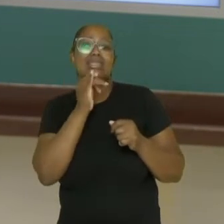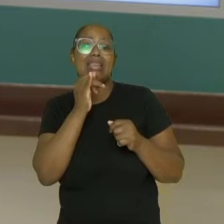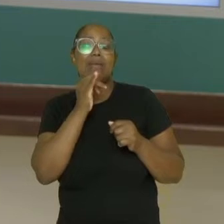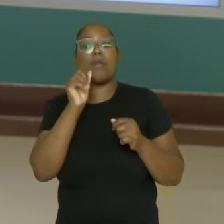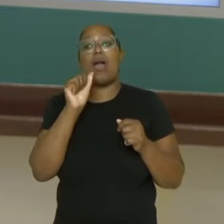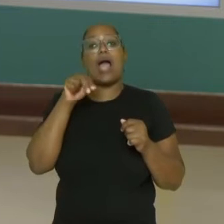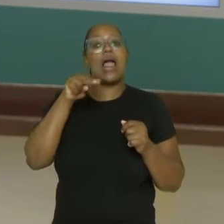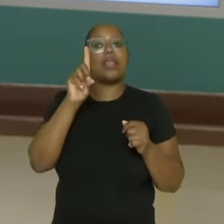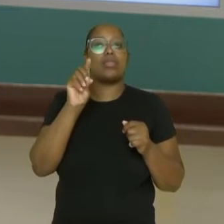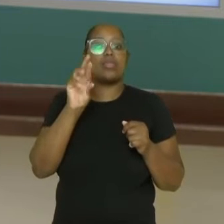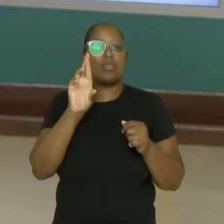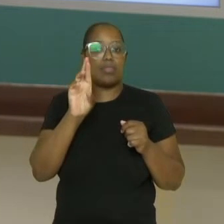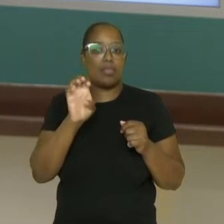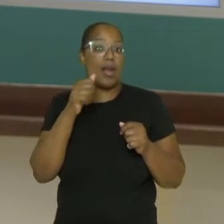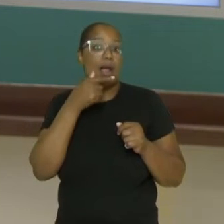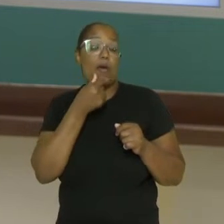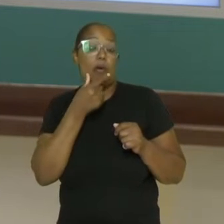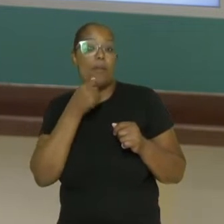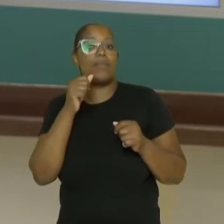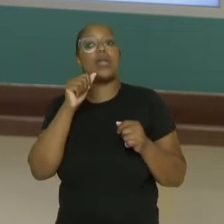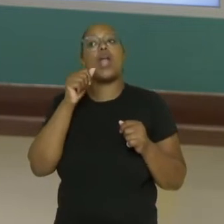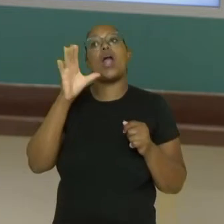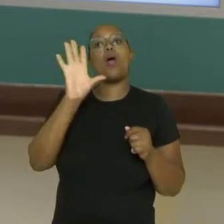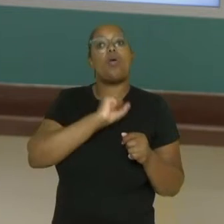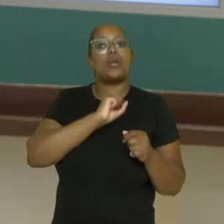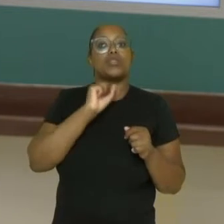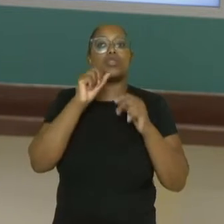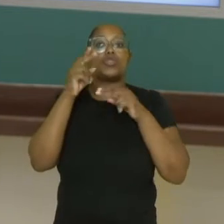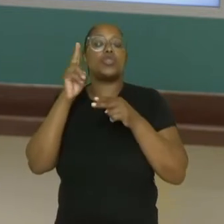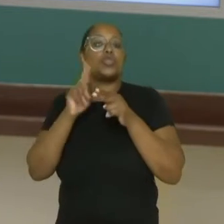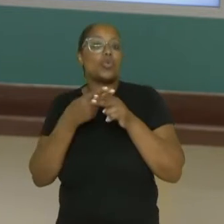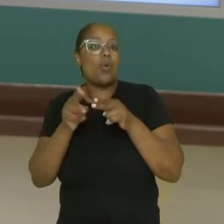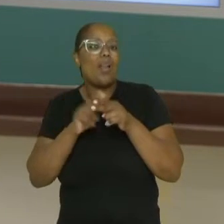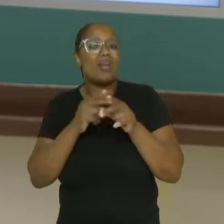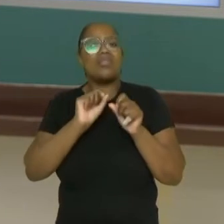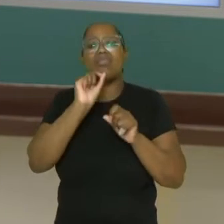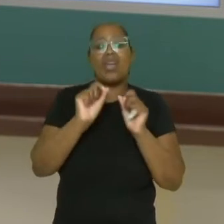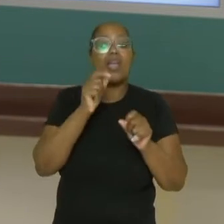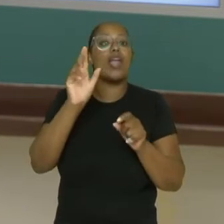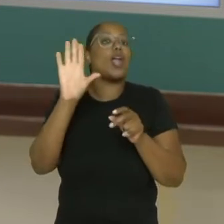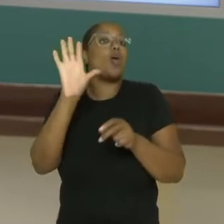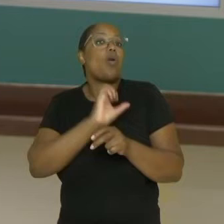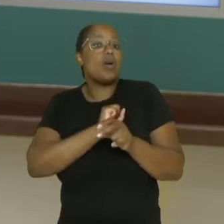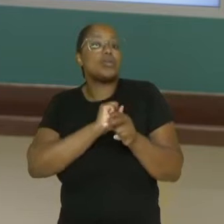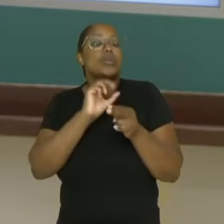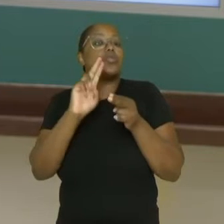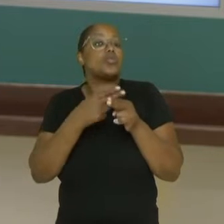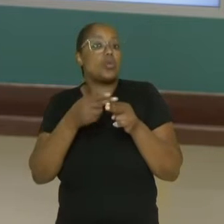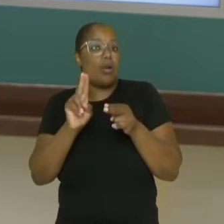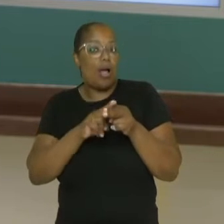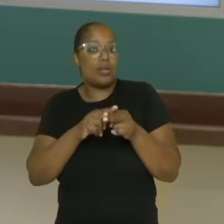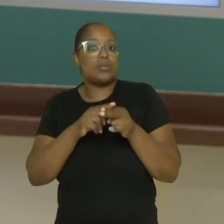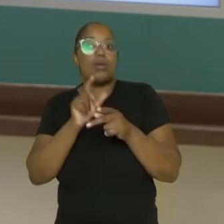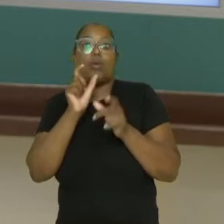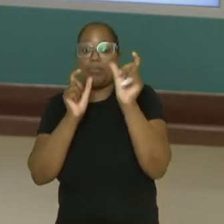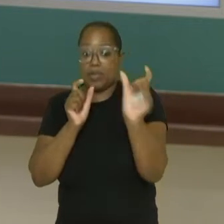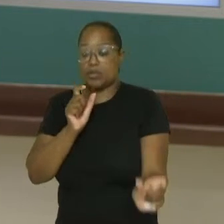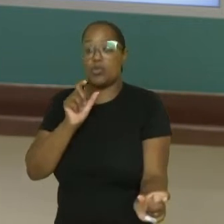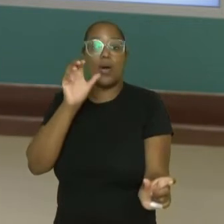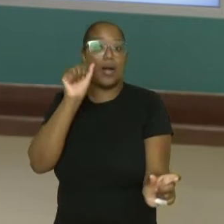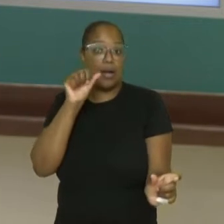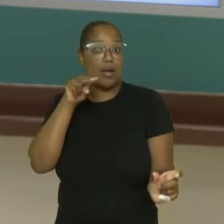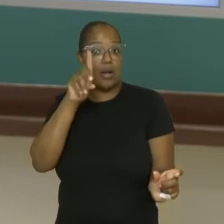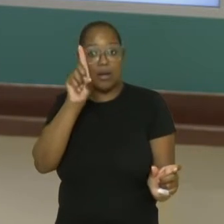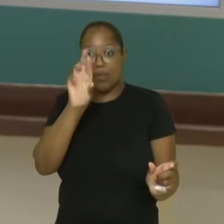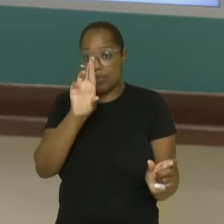de chocolate. Quem gosta de chocolate? André. Portanto, André seria o meu sujeito, tá bom?